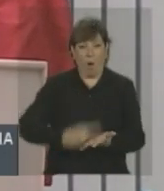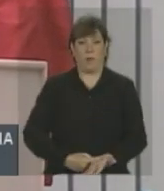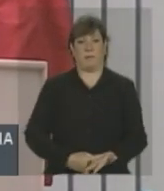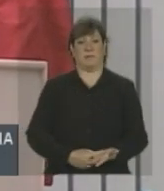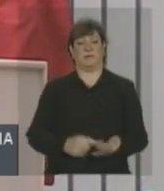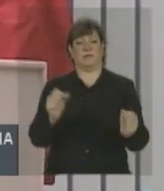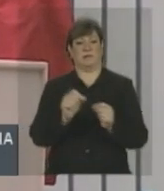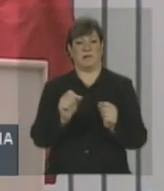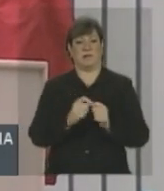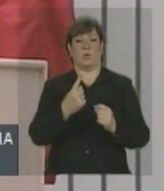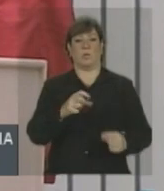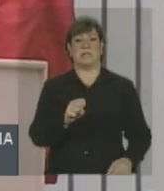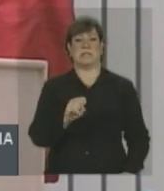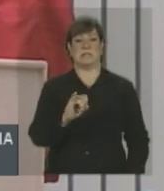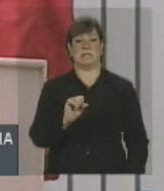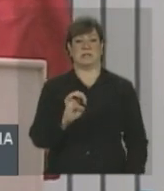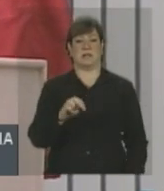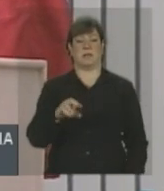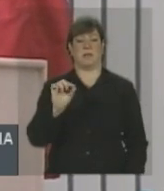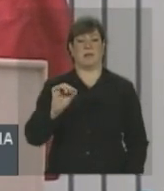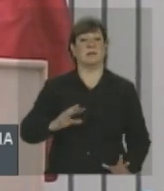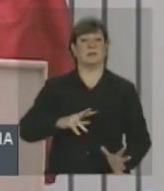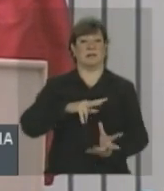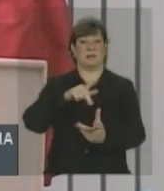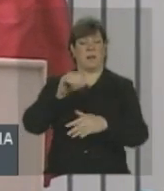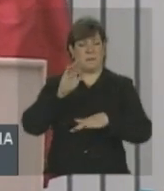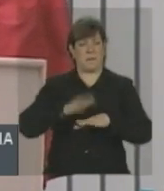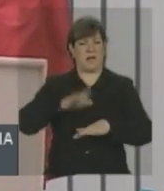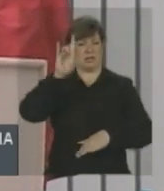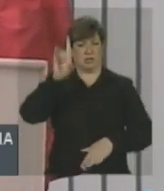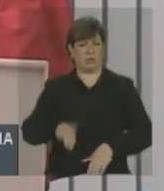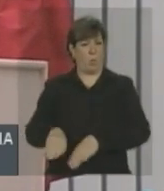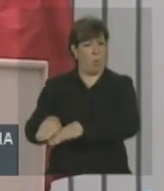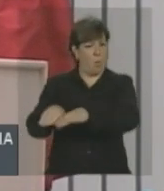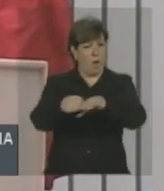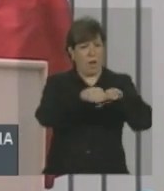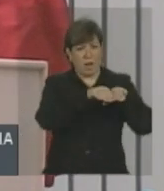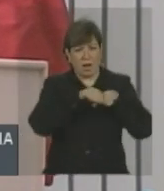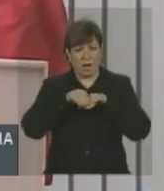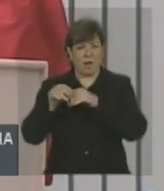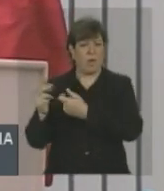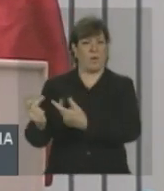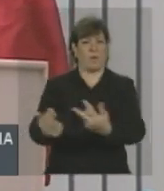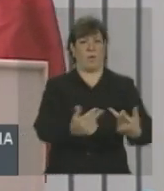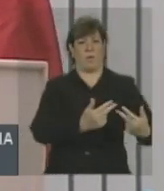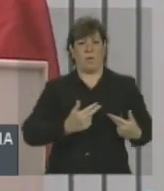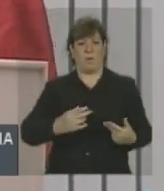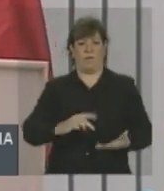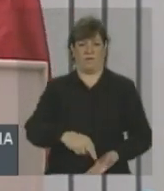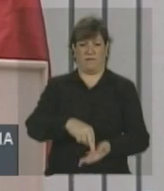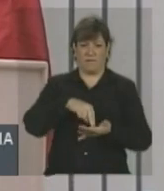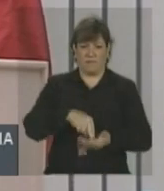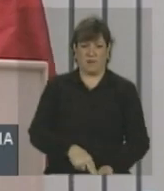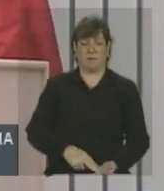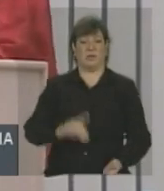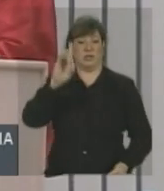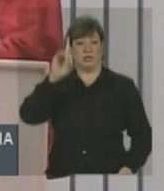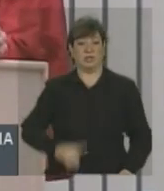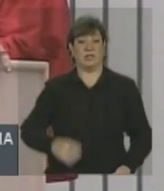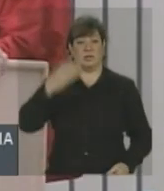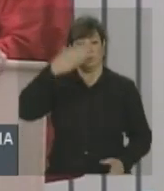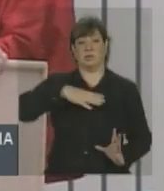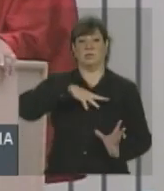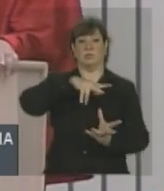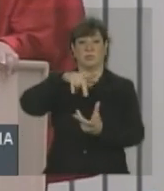de um sistema internacional mais democrático, enraizado no direito internacional